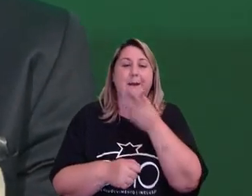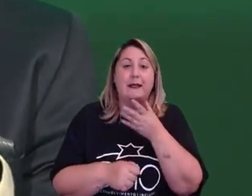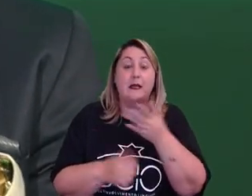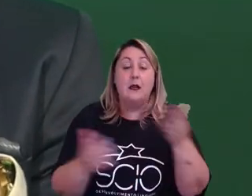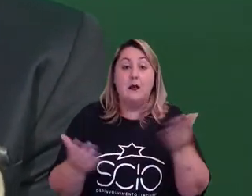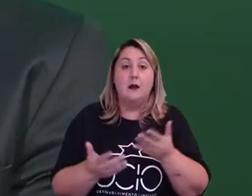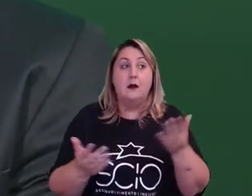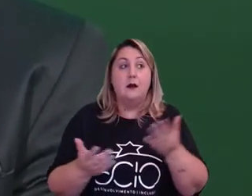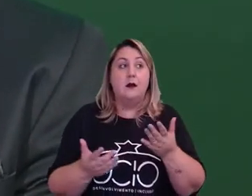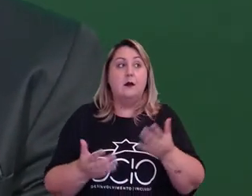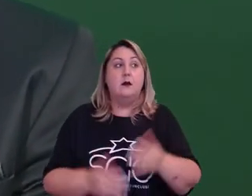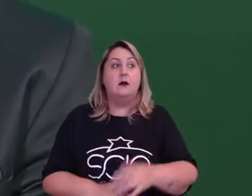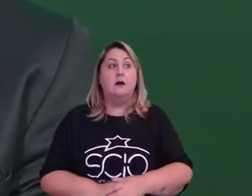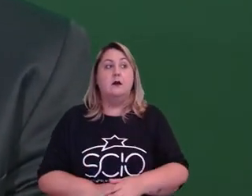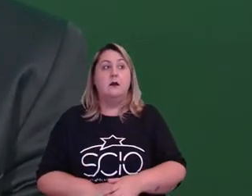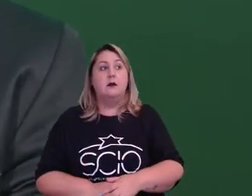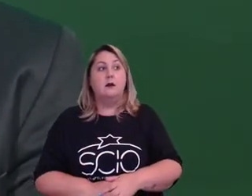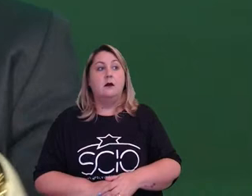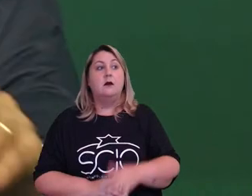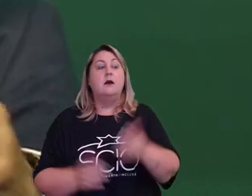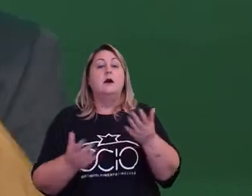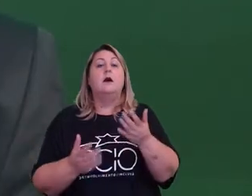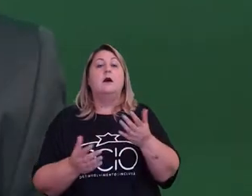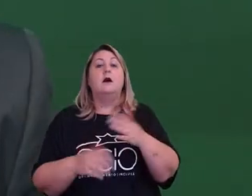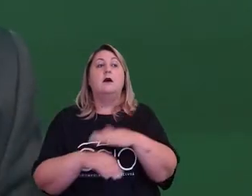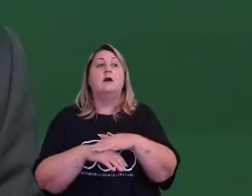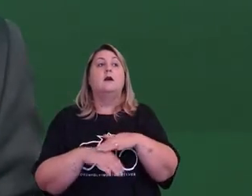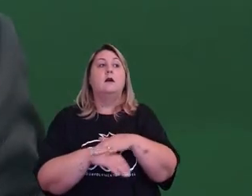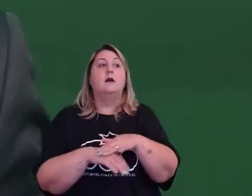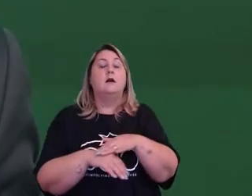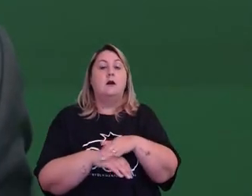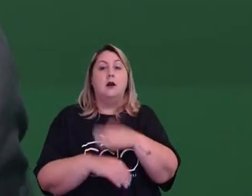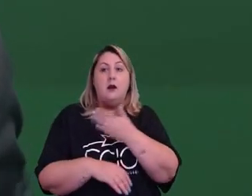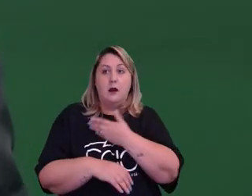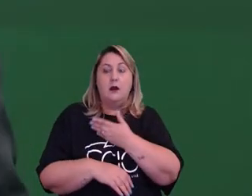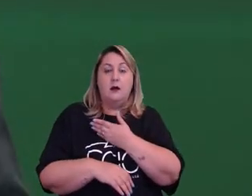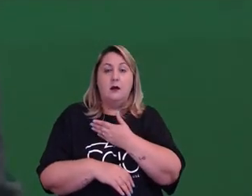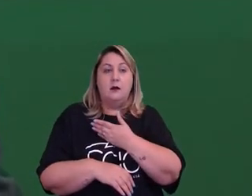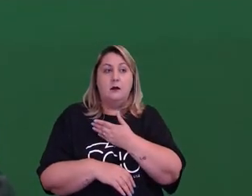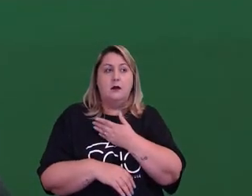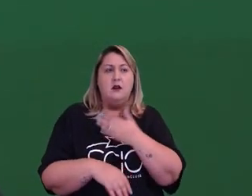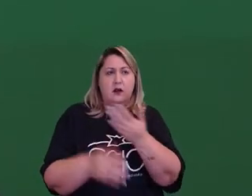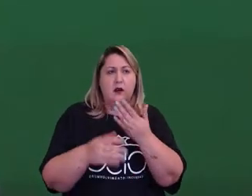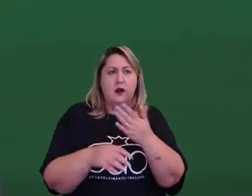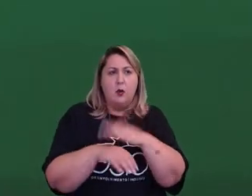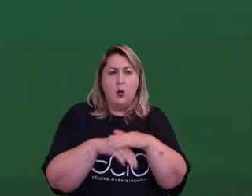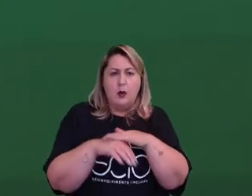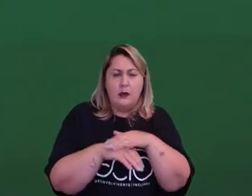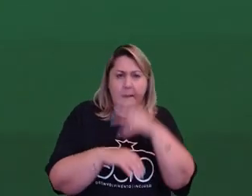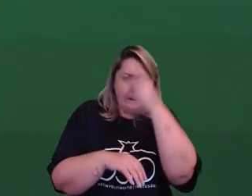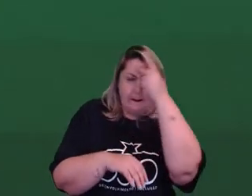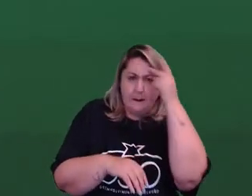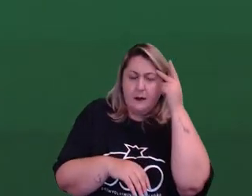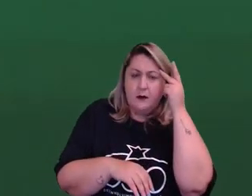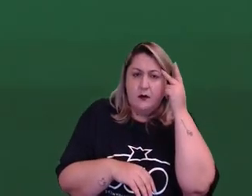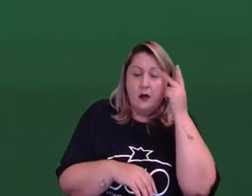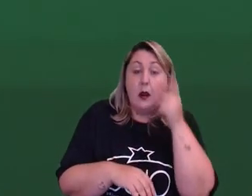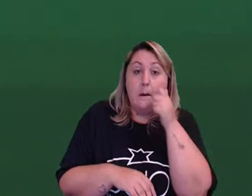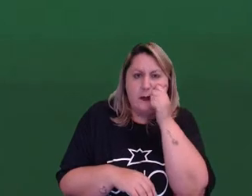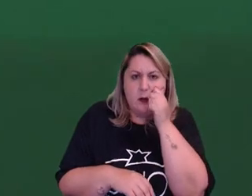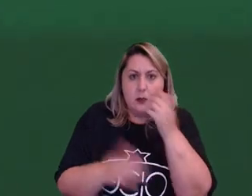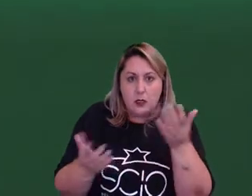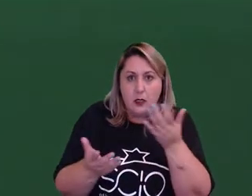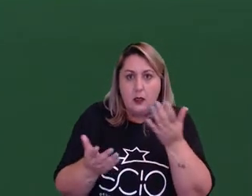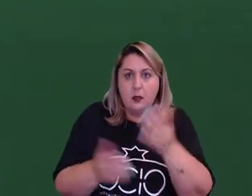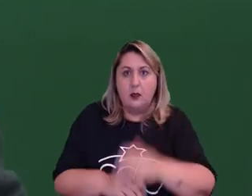E agora, nesse exato momento, eu quero conversar com um amigo. Eu quero conversar com uma pessoa ao vivo